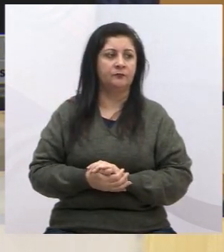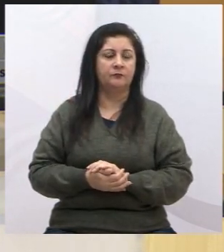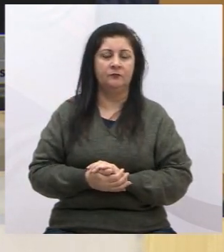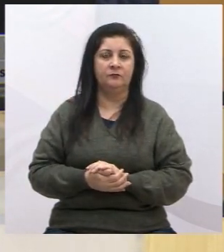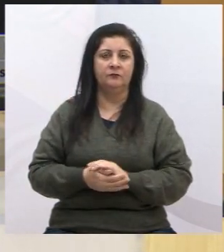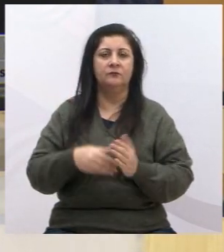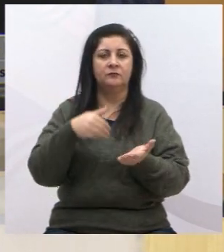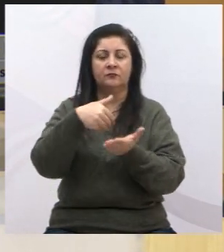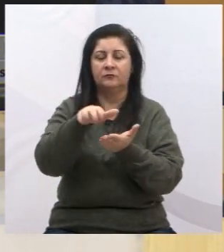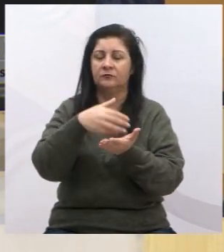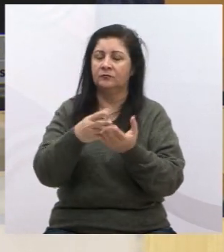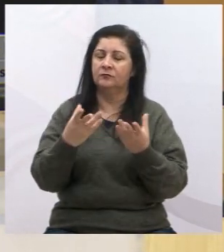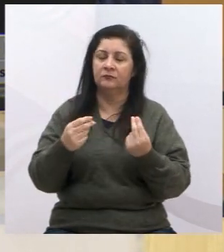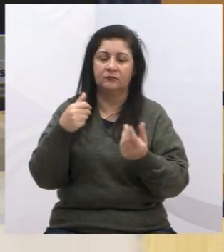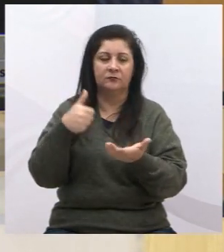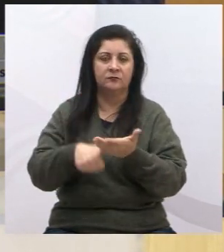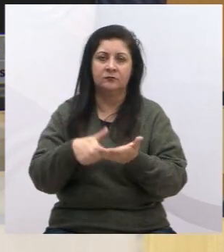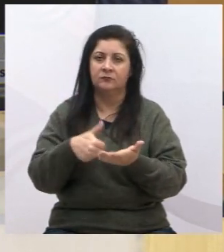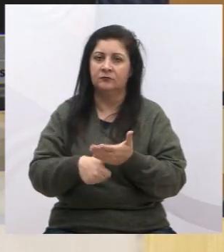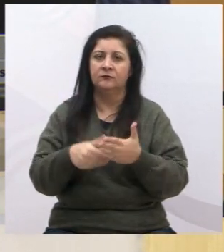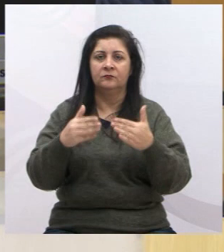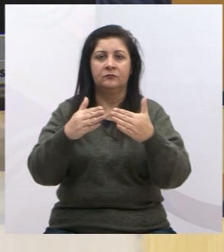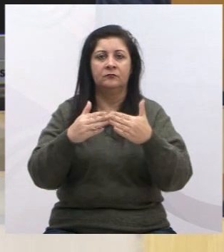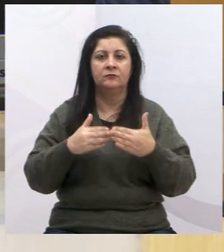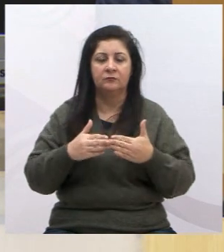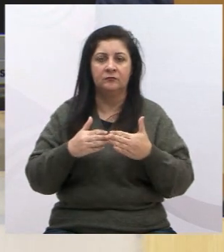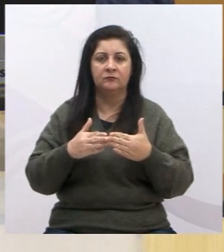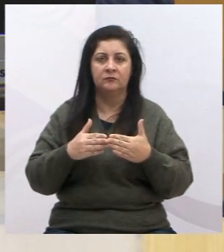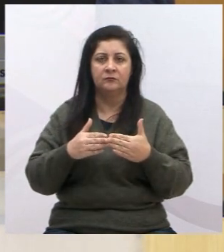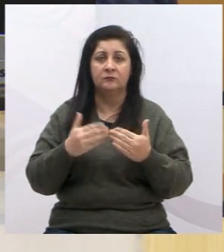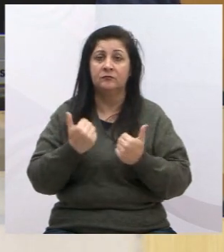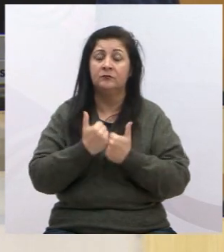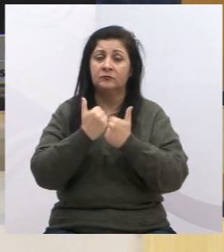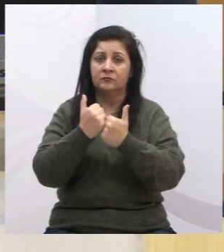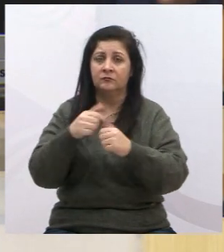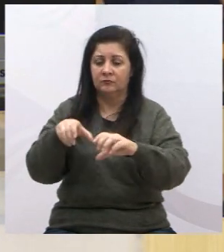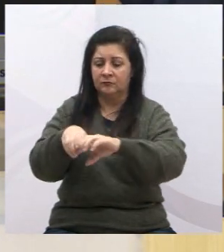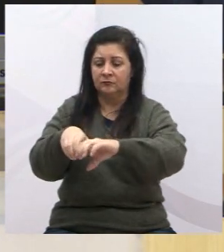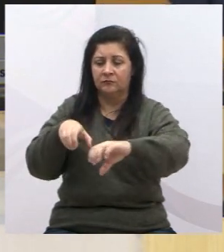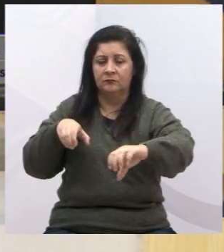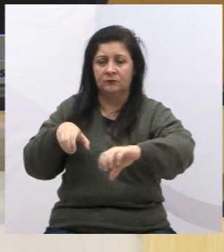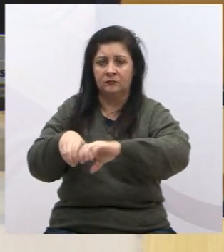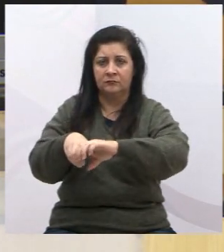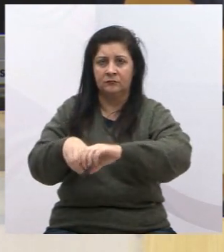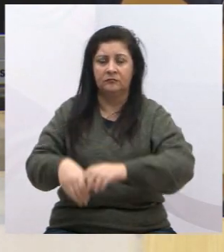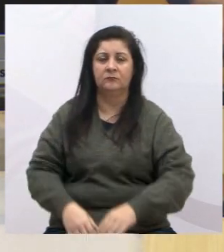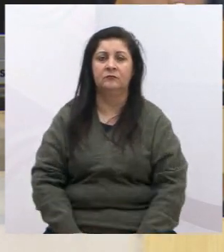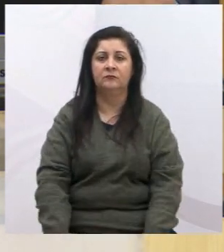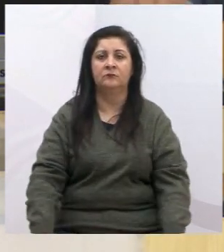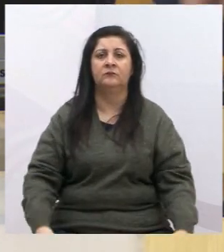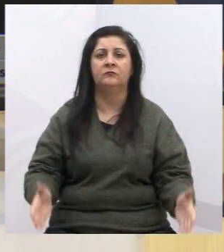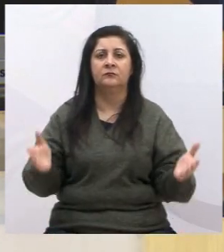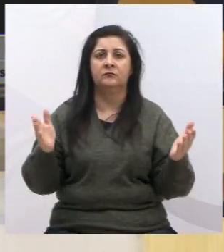já enviou, vários ofícios solicitando a troca dessa tubulação, sem que,